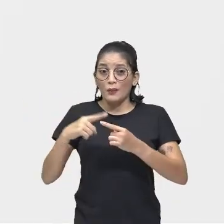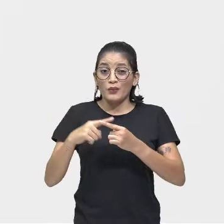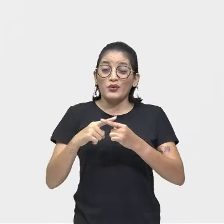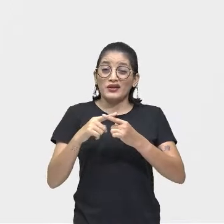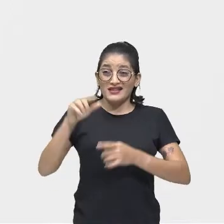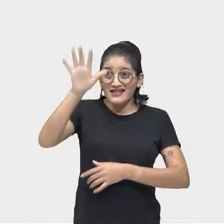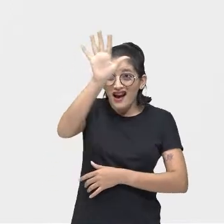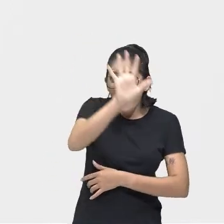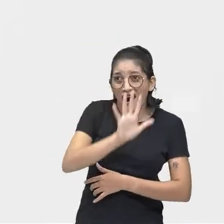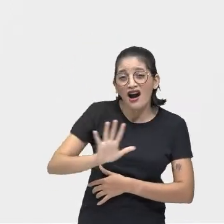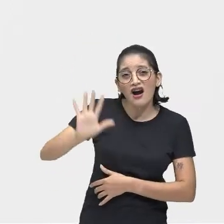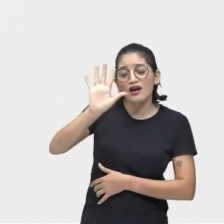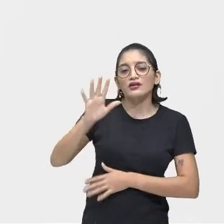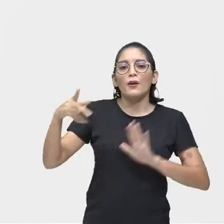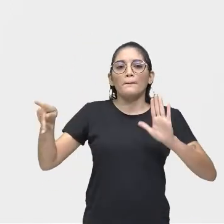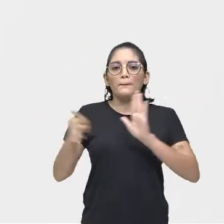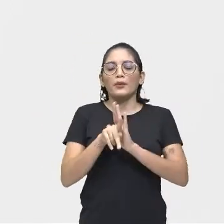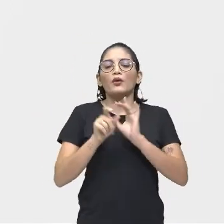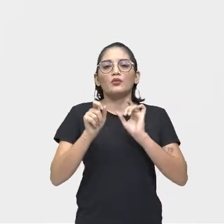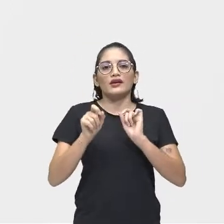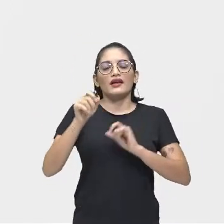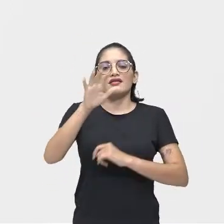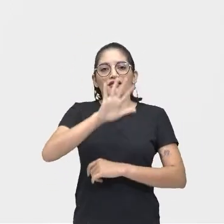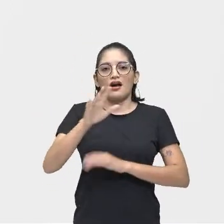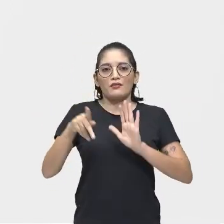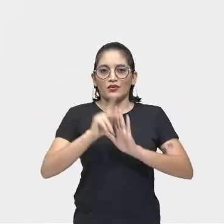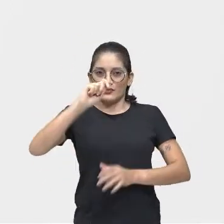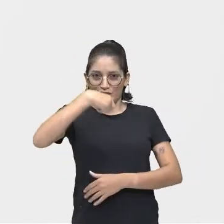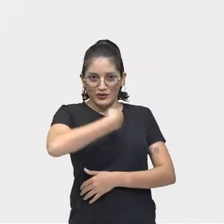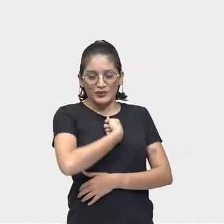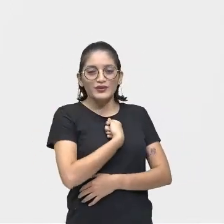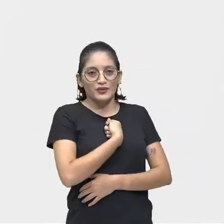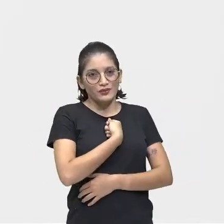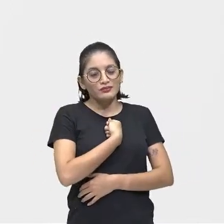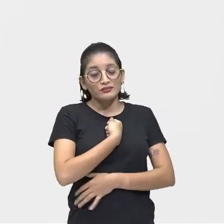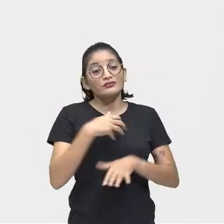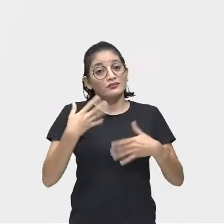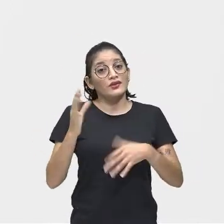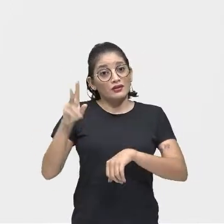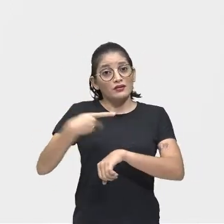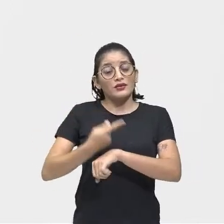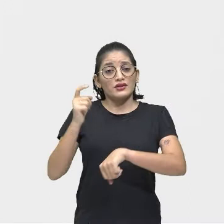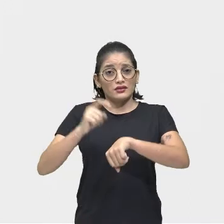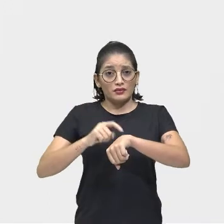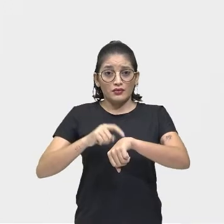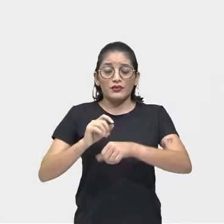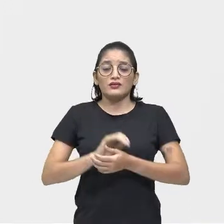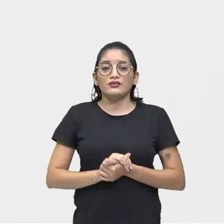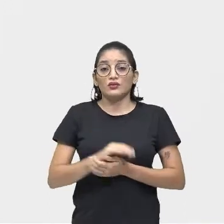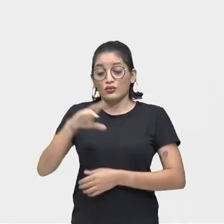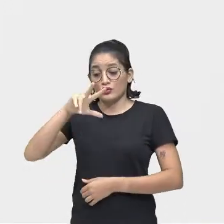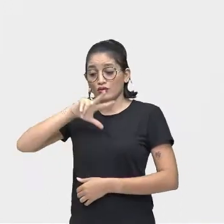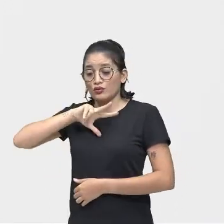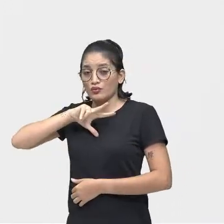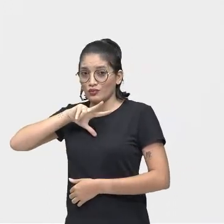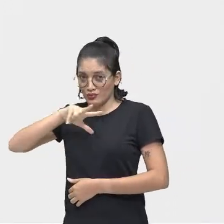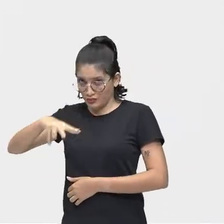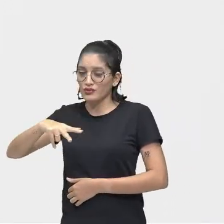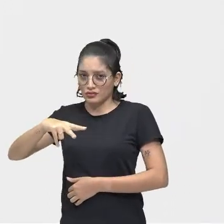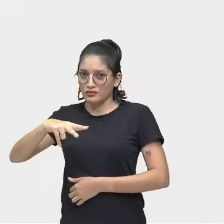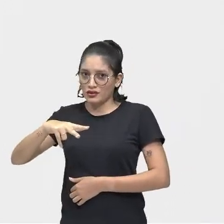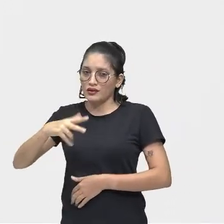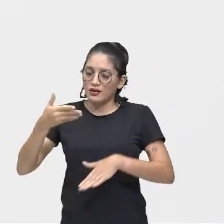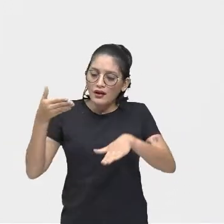aqui pertence agora ao território espanhol. Foi nesse momento, então, que os portugueses começaram